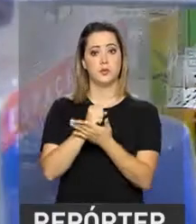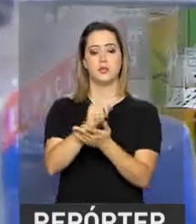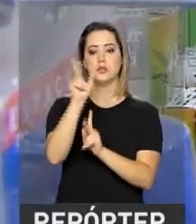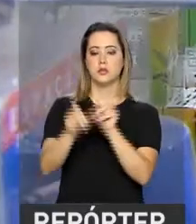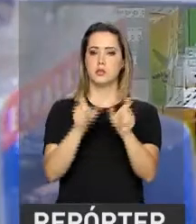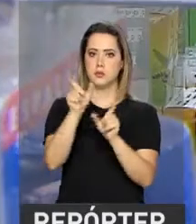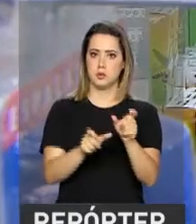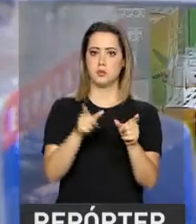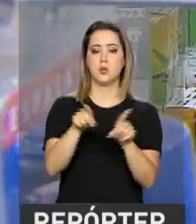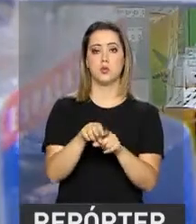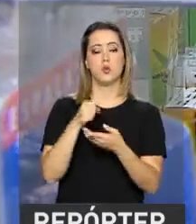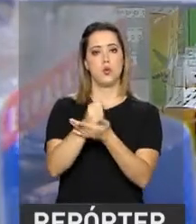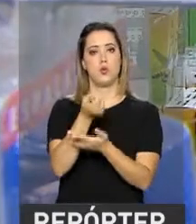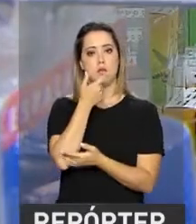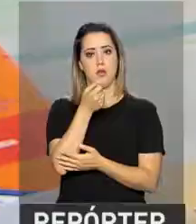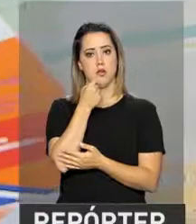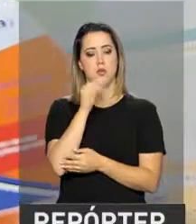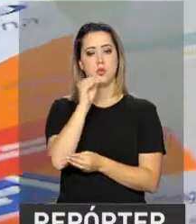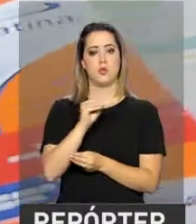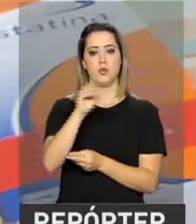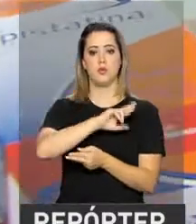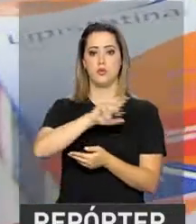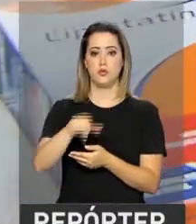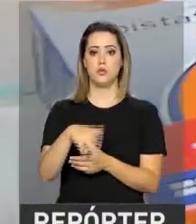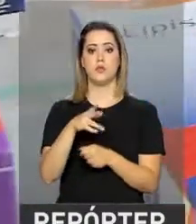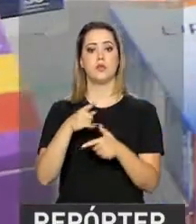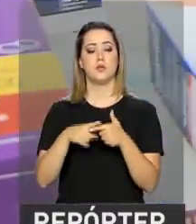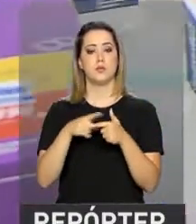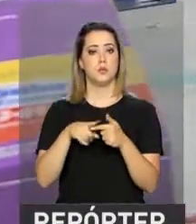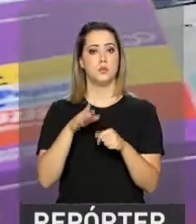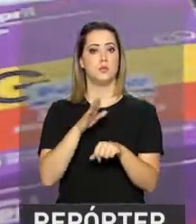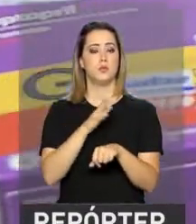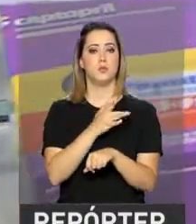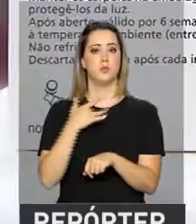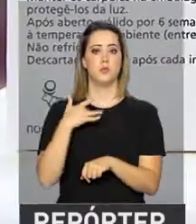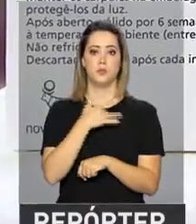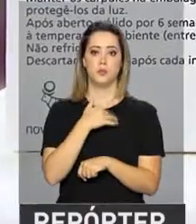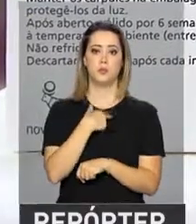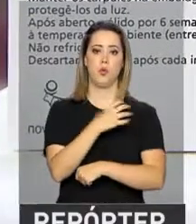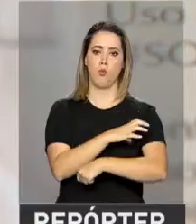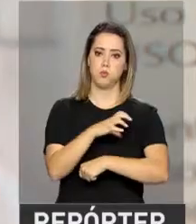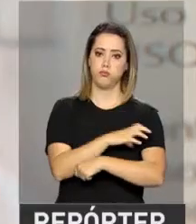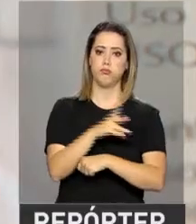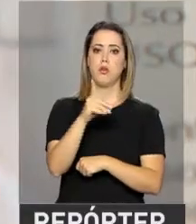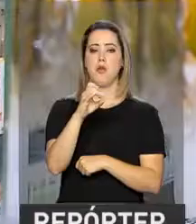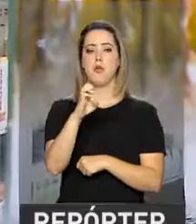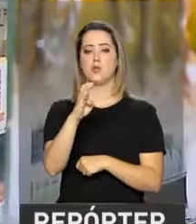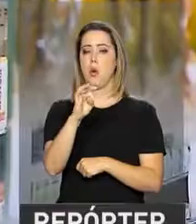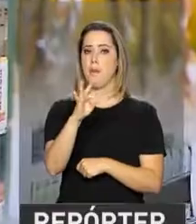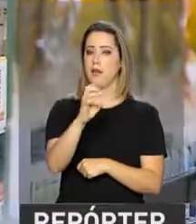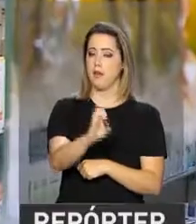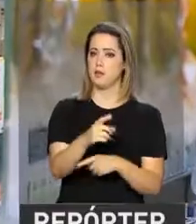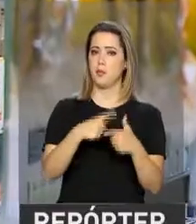medicamentos para tratamento de vários problemas de saúde como pressão alta diabetes asma